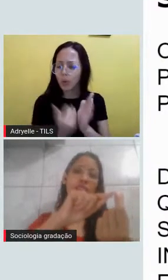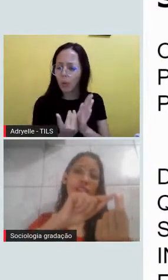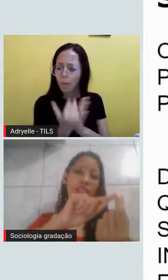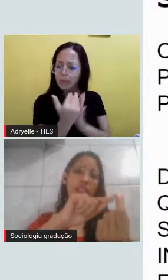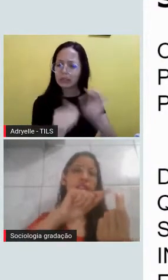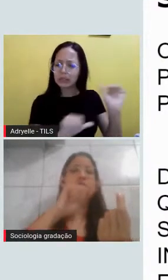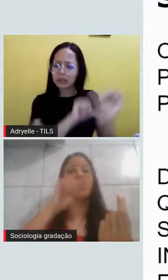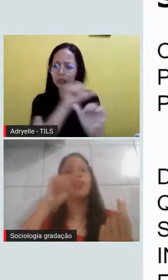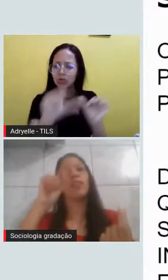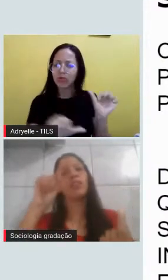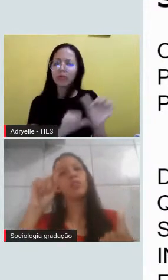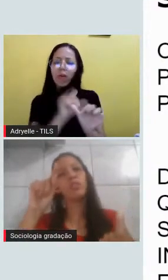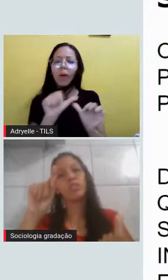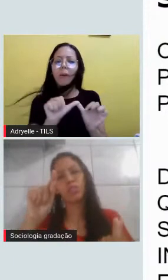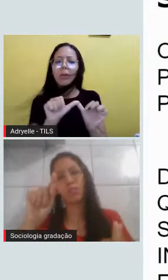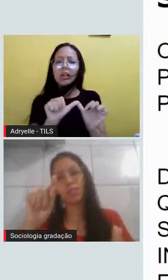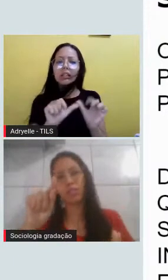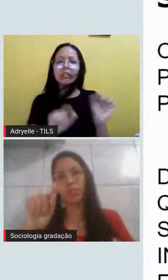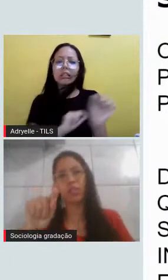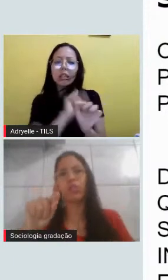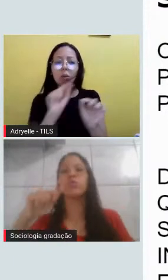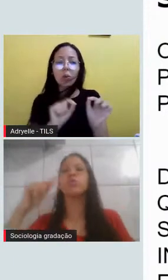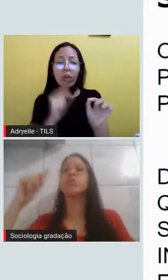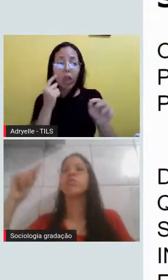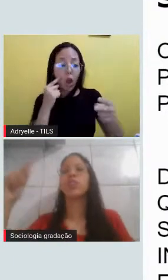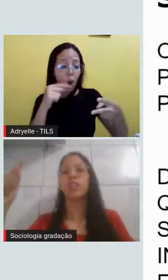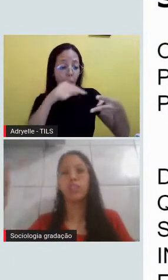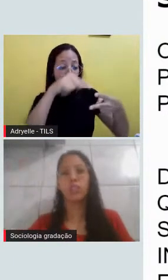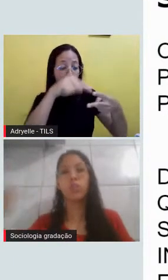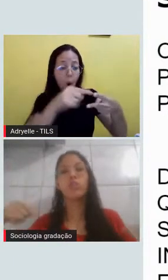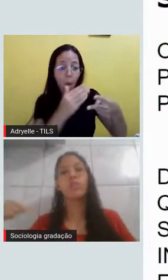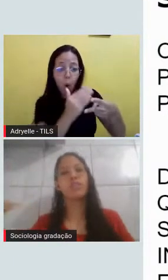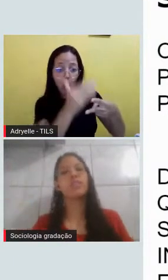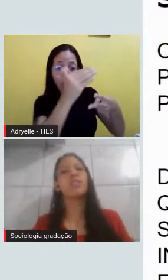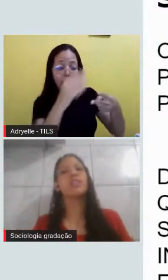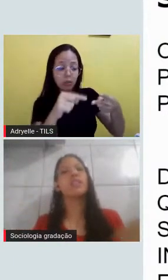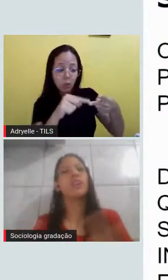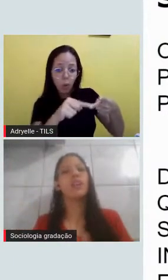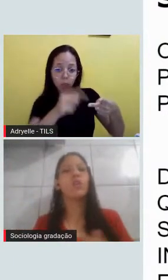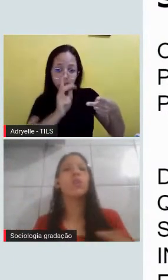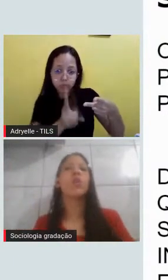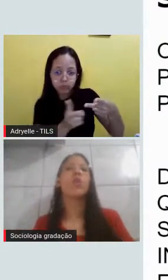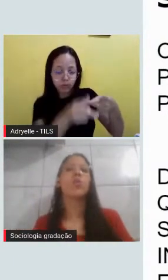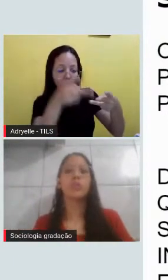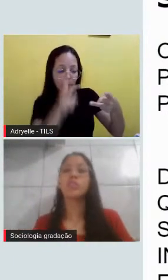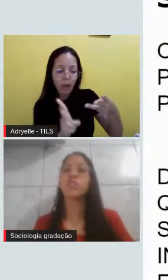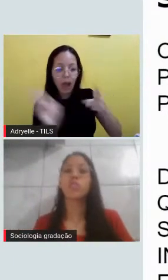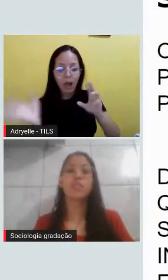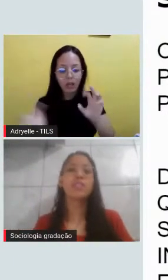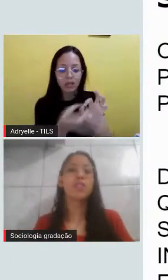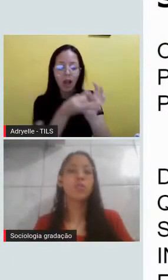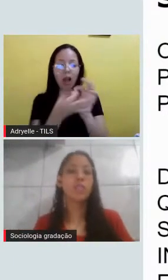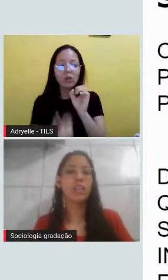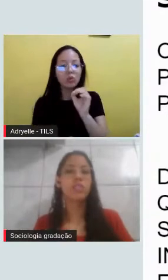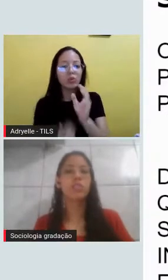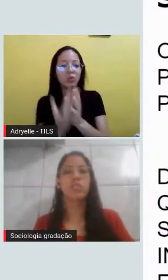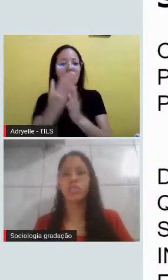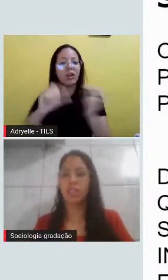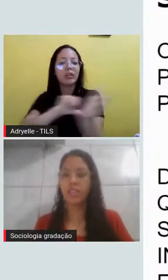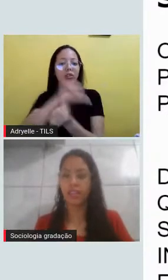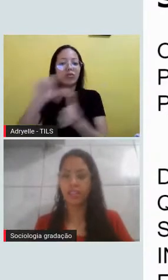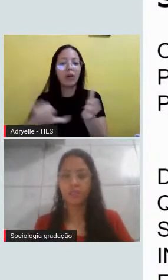vai acarretar em uma transformação em outro e vai desencadear uma transformação